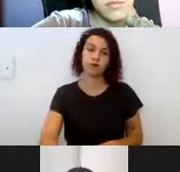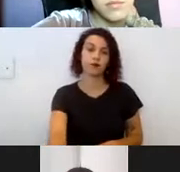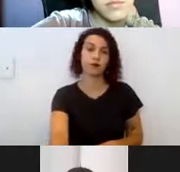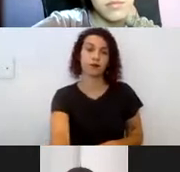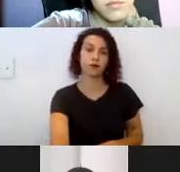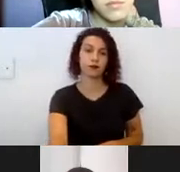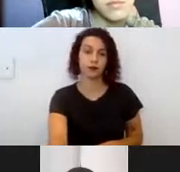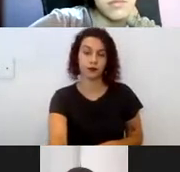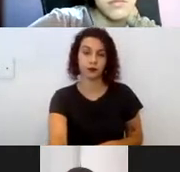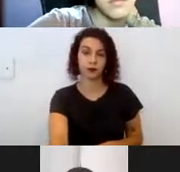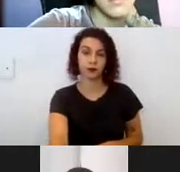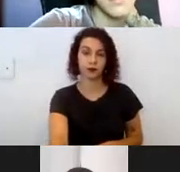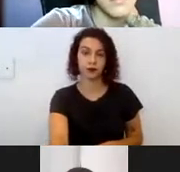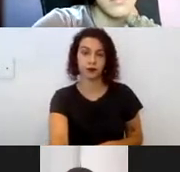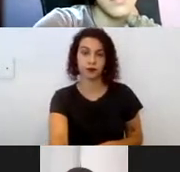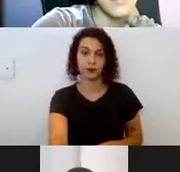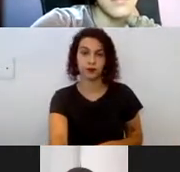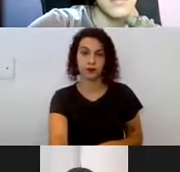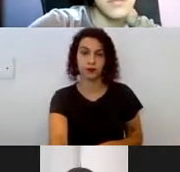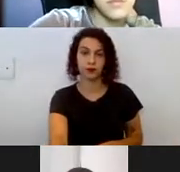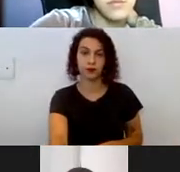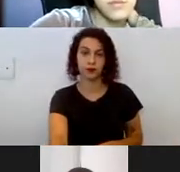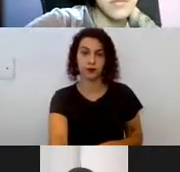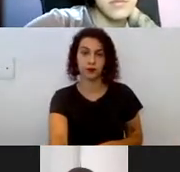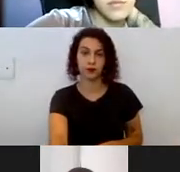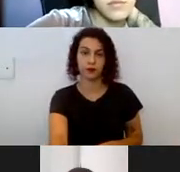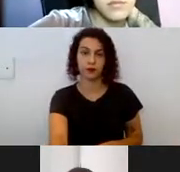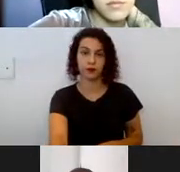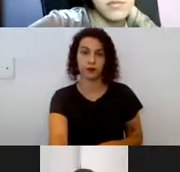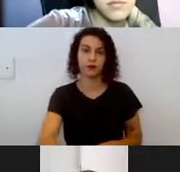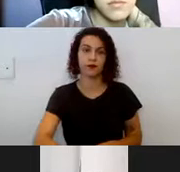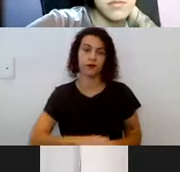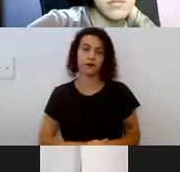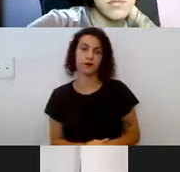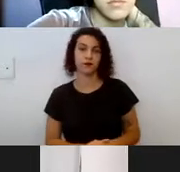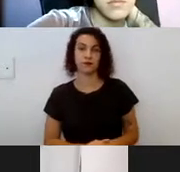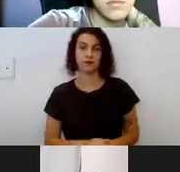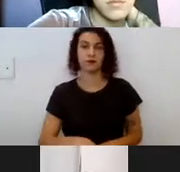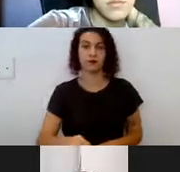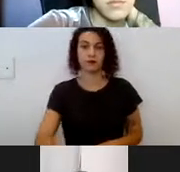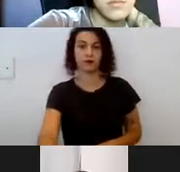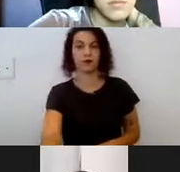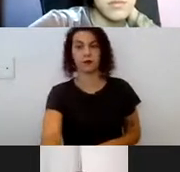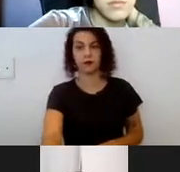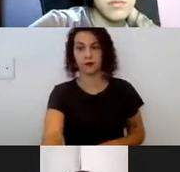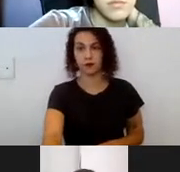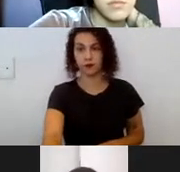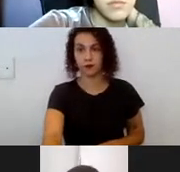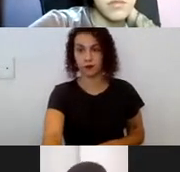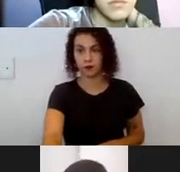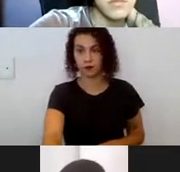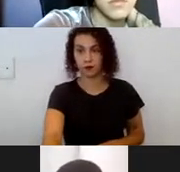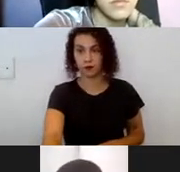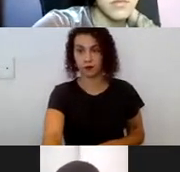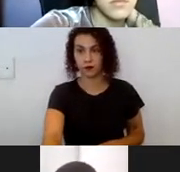e a bela fez o papel de anfitriã no é e o jogo ficaram